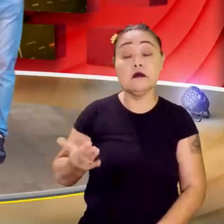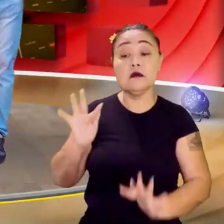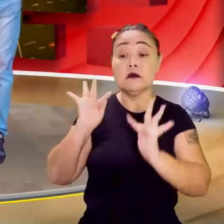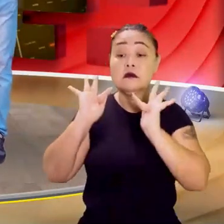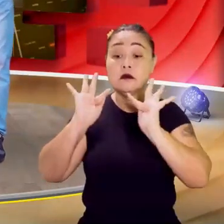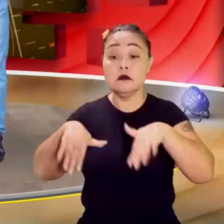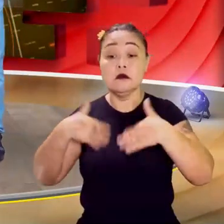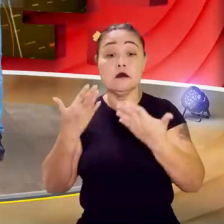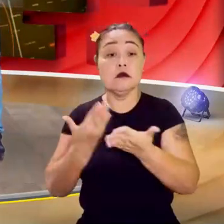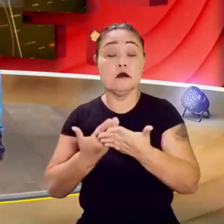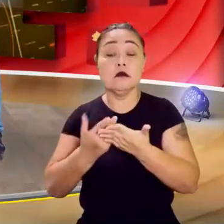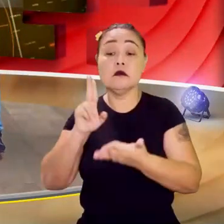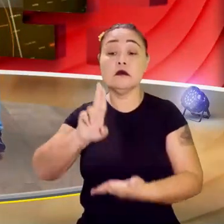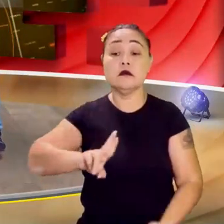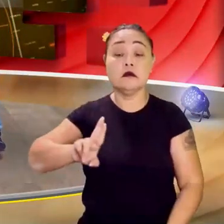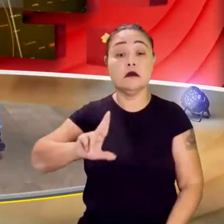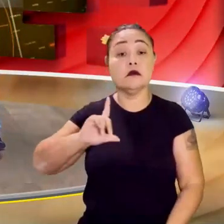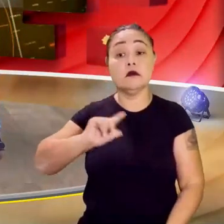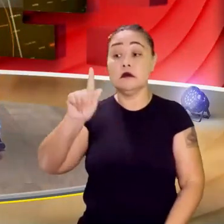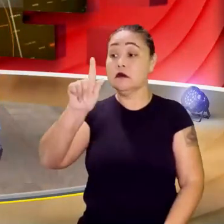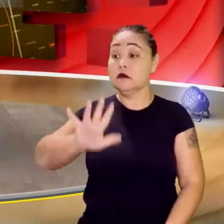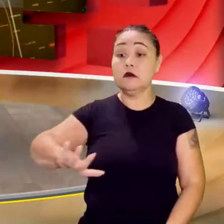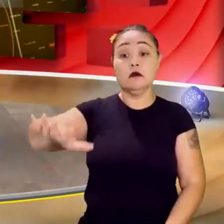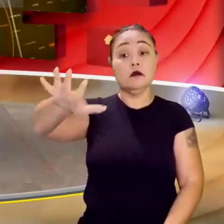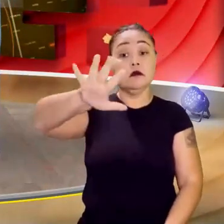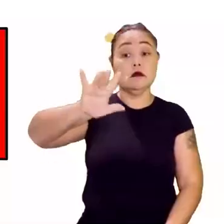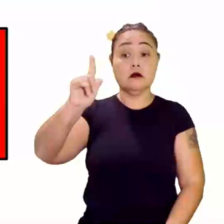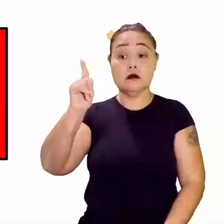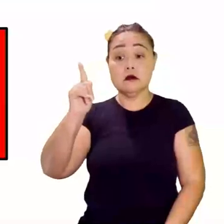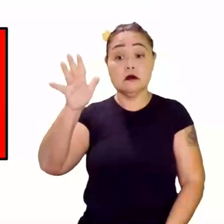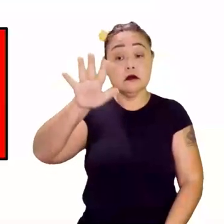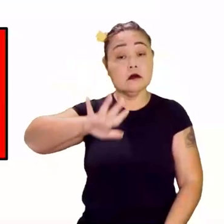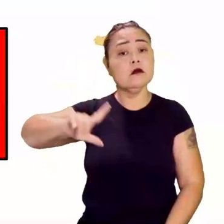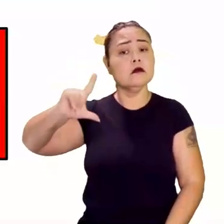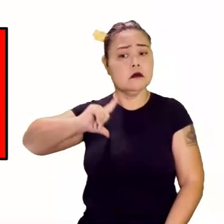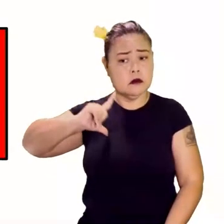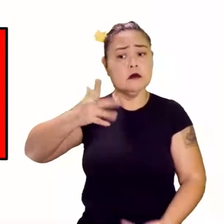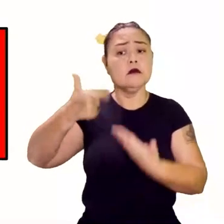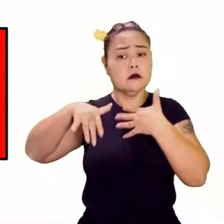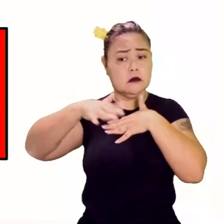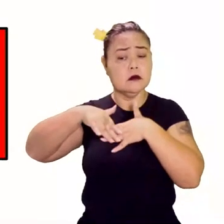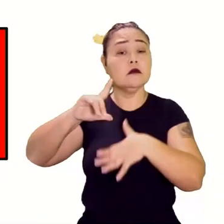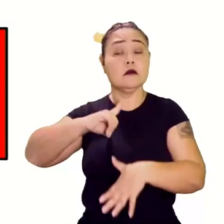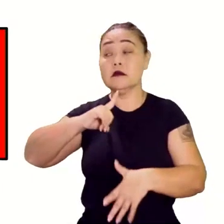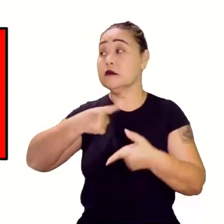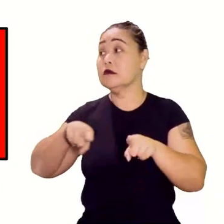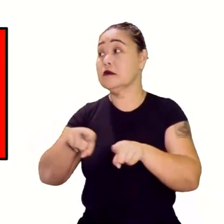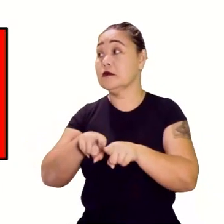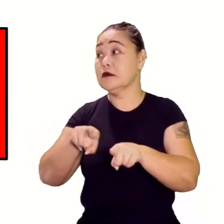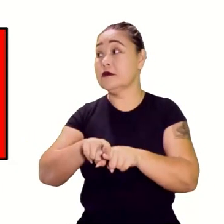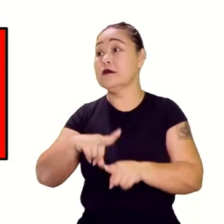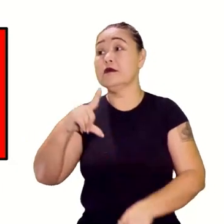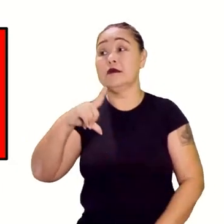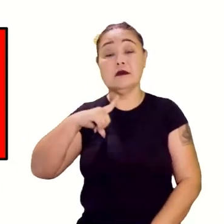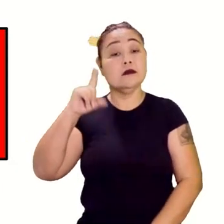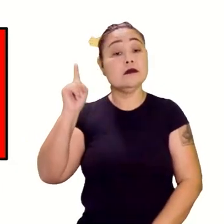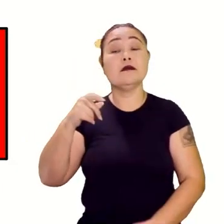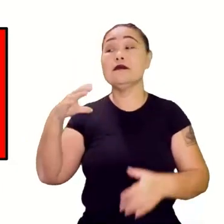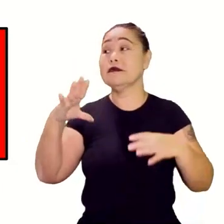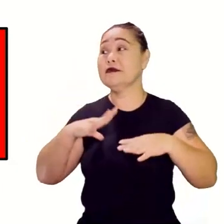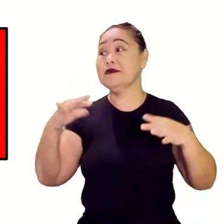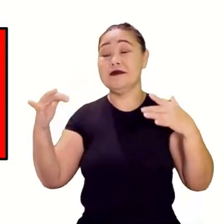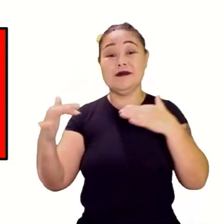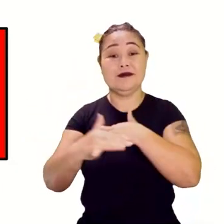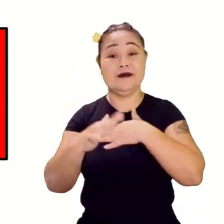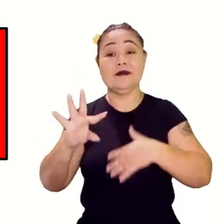para a gente finalizar a nossa aula de aplicações na geografia, olha lá. Na geografia tem matemática também. Tem também. Em uma determinada